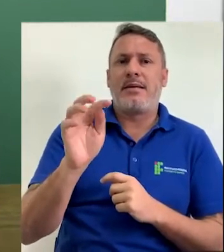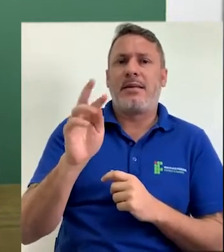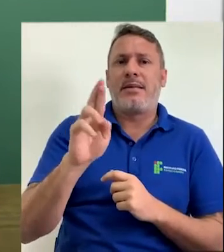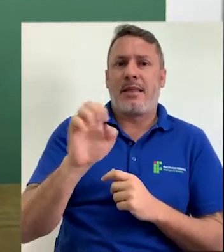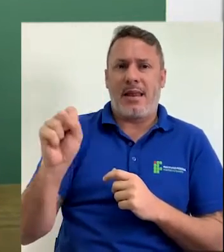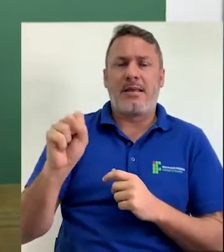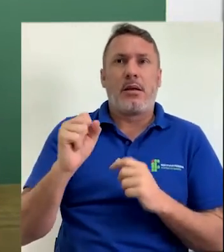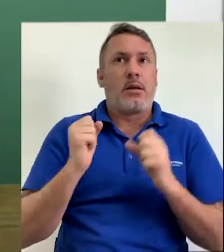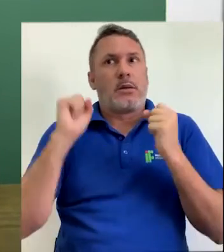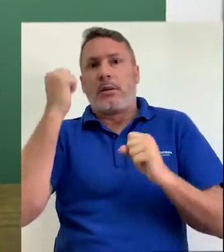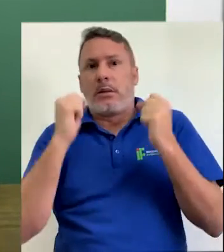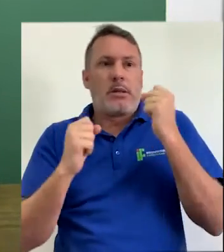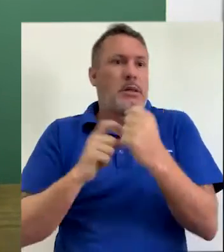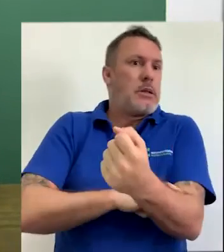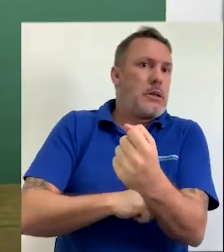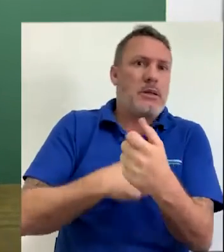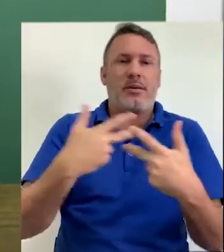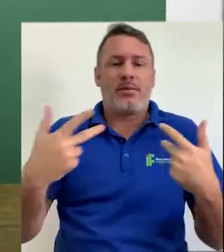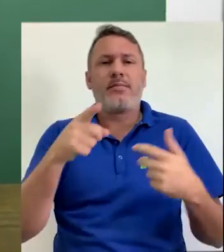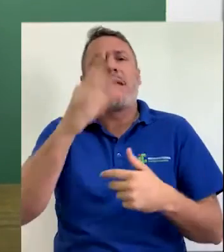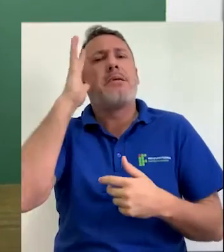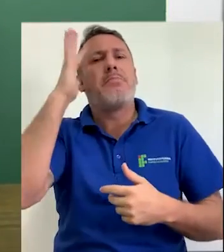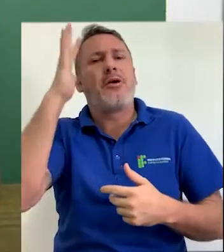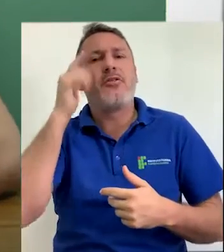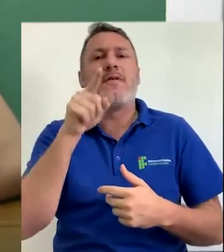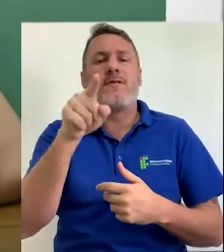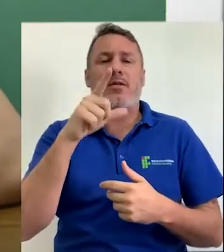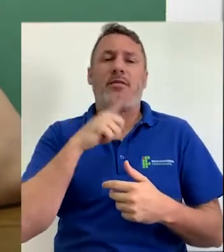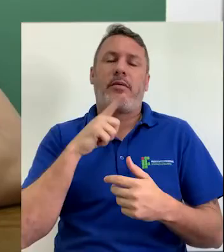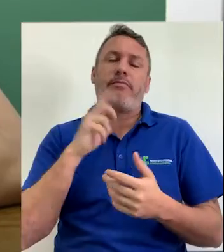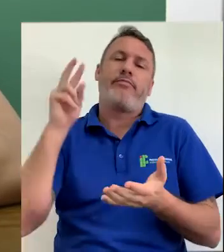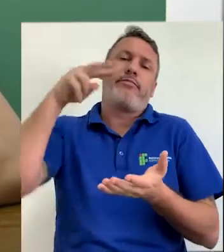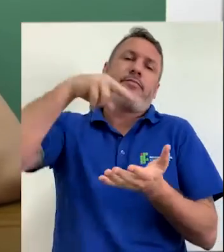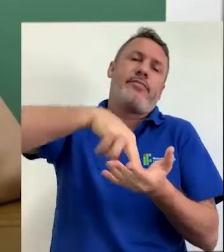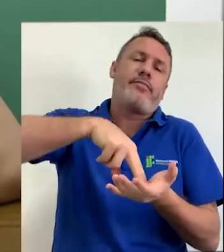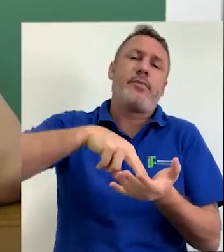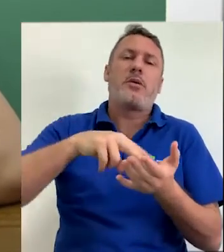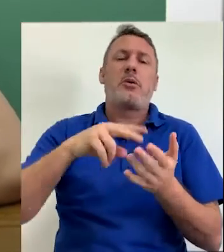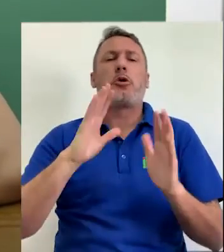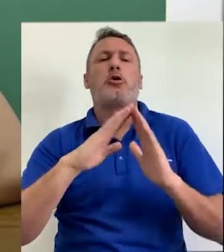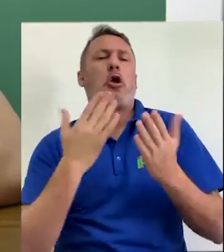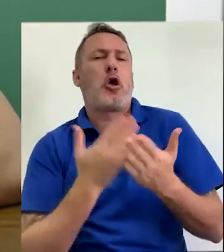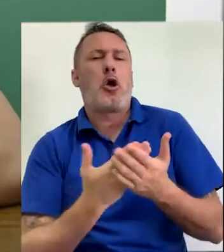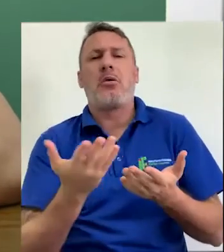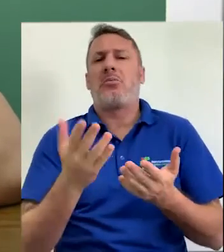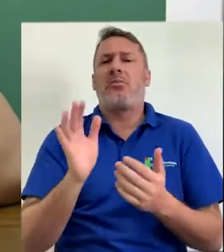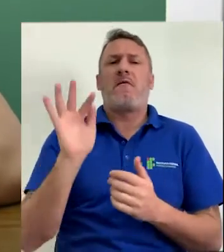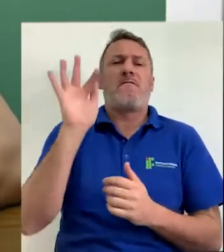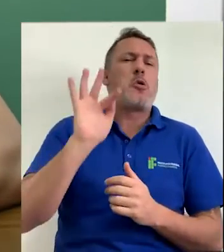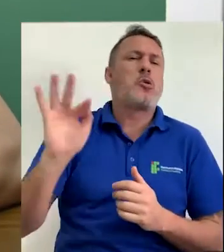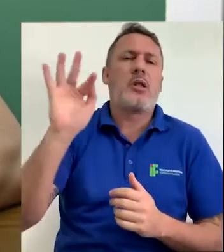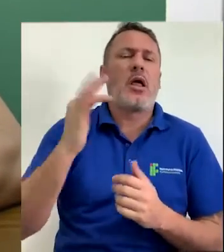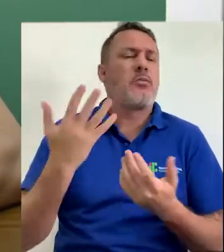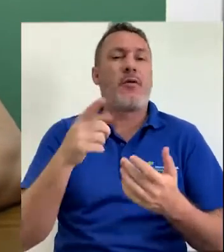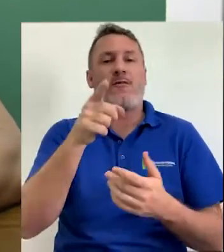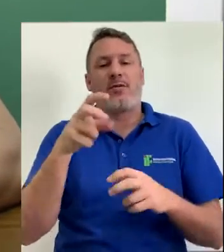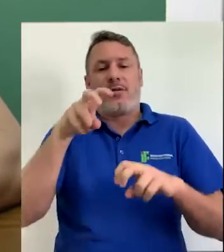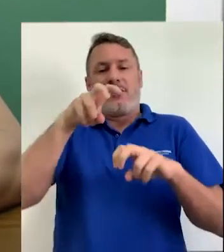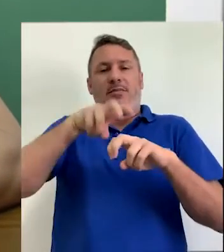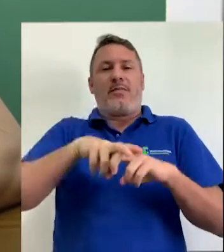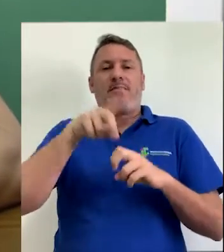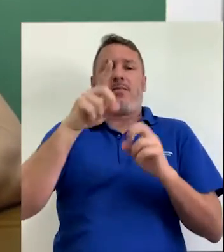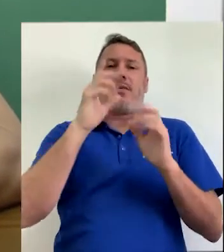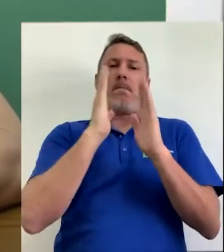Imagina que você está no colégio, está na faculdade, estudando na biblioteca, com